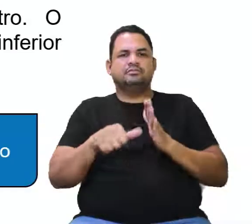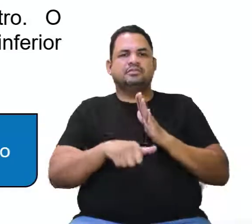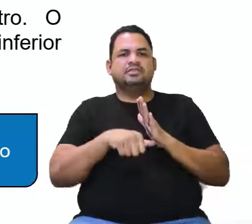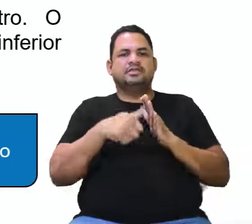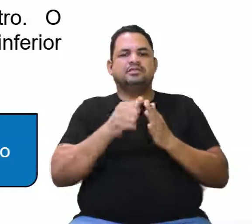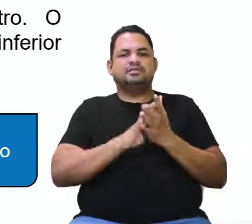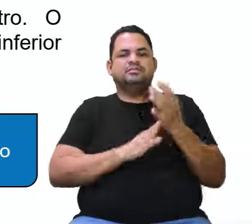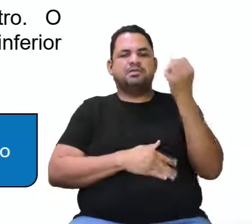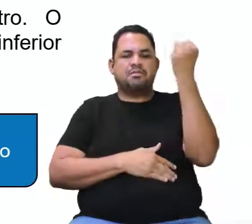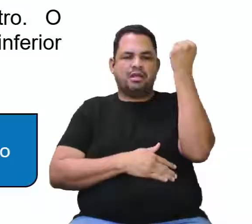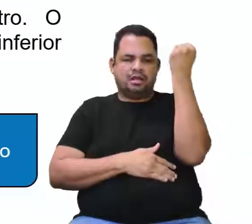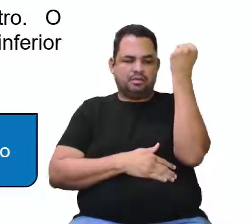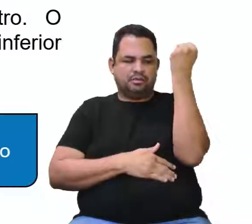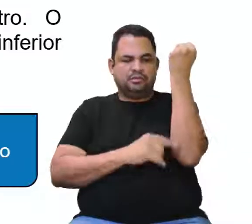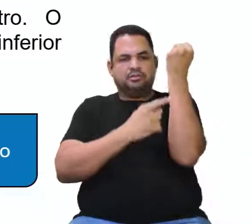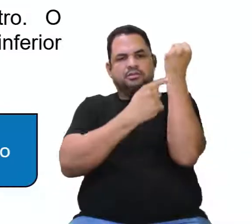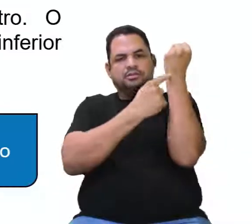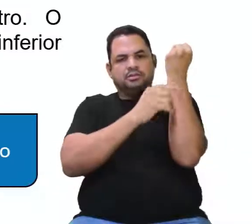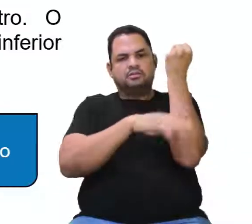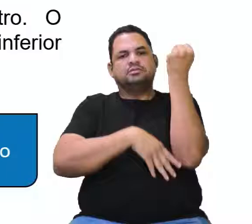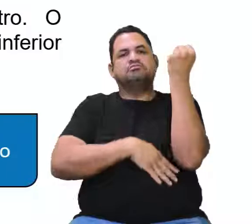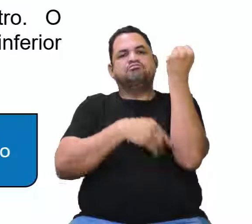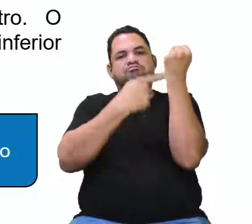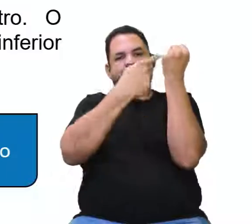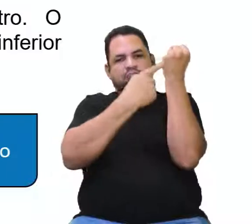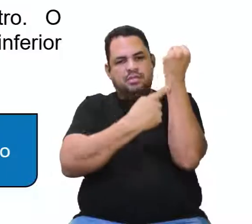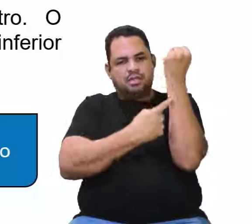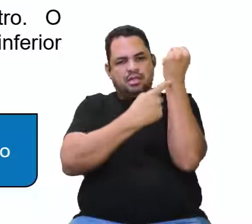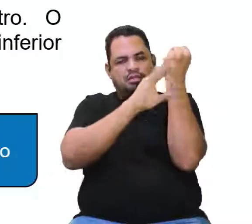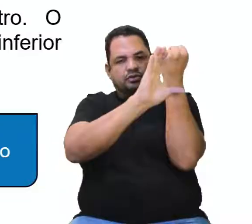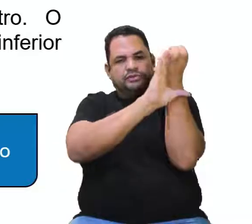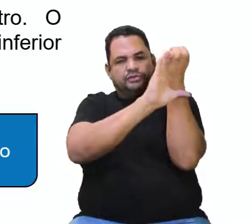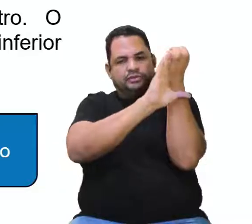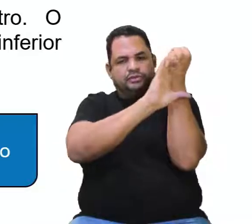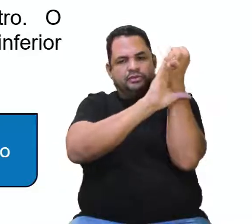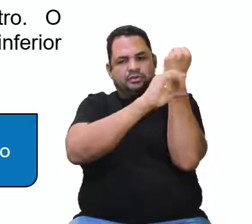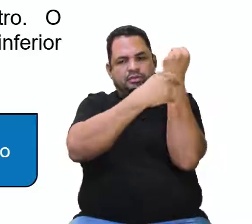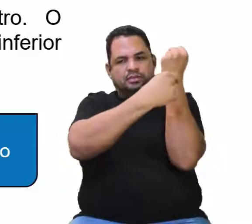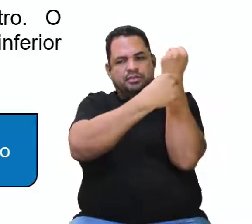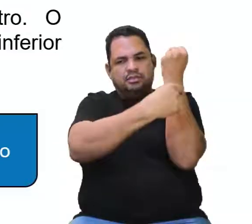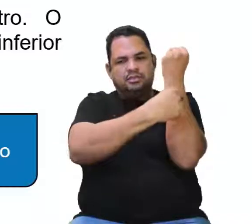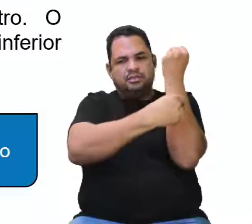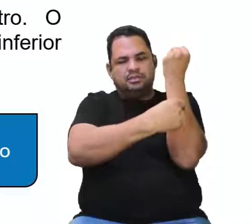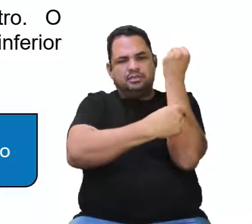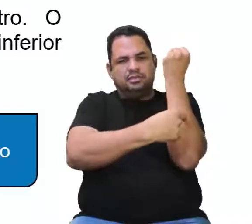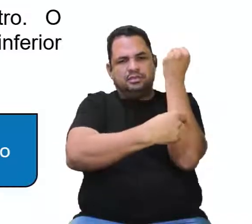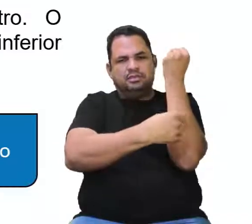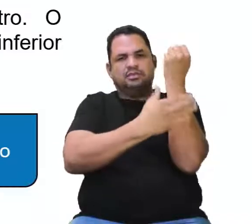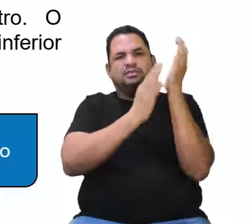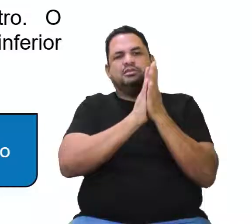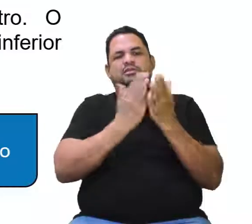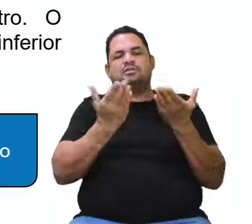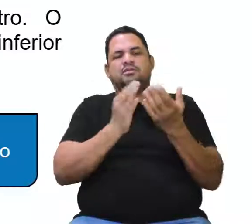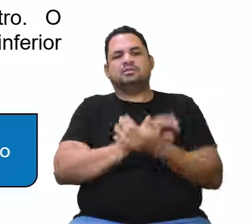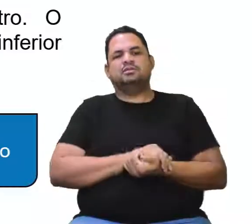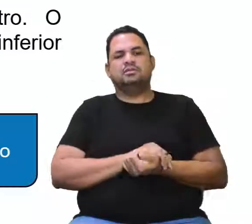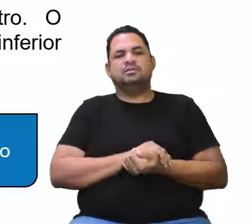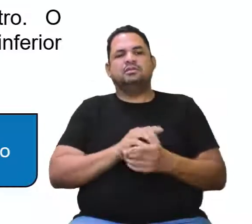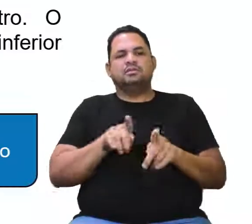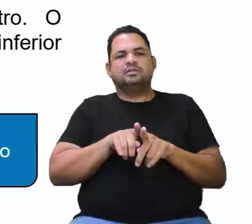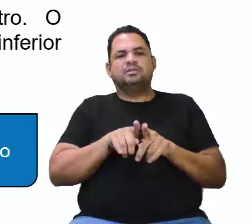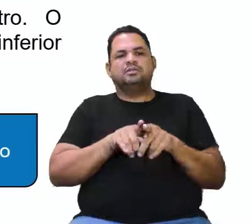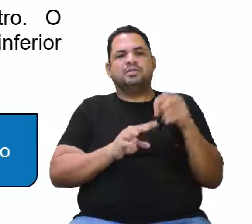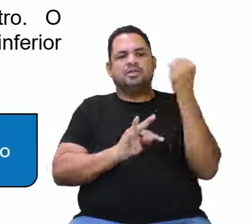primeiras vértebras. Lembra lá que a gente estudou das vértebras cervicais ali? Então, ela vai pegar e já vai entrar um pouco nas